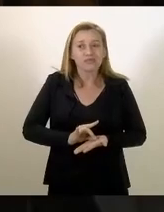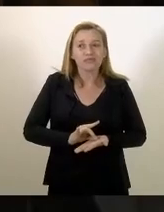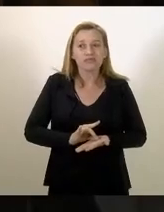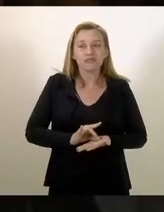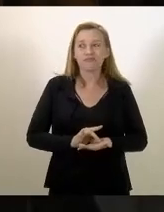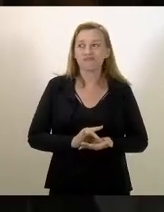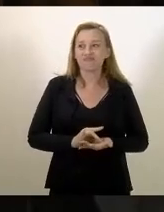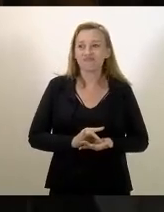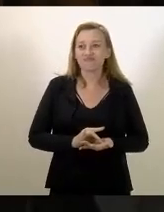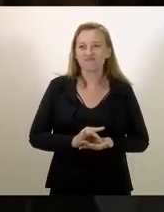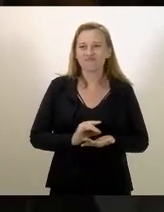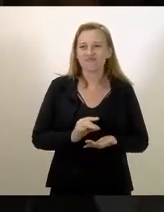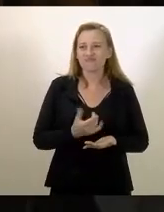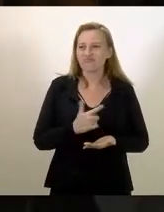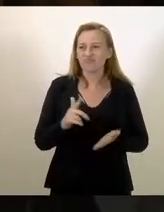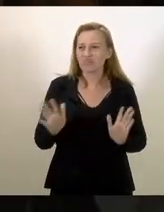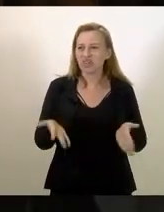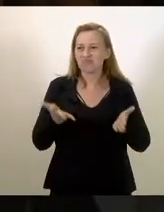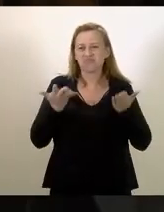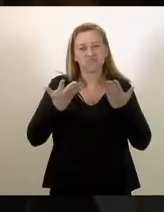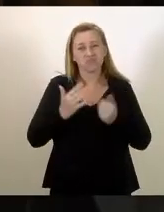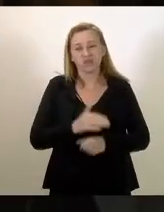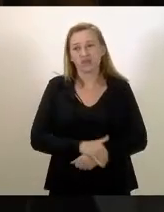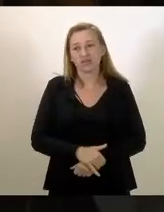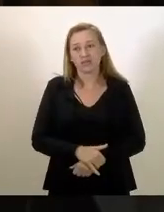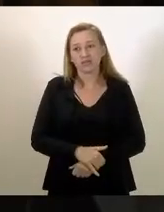desencorajadora desencorajadora